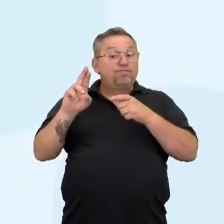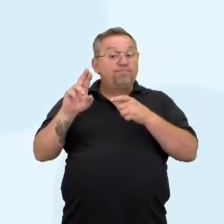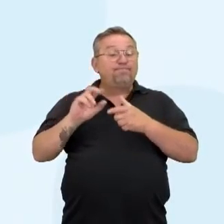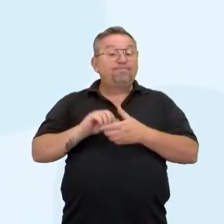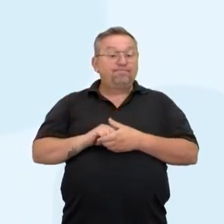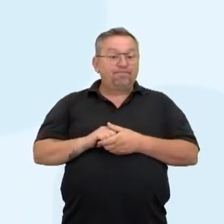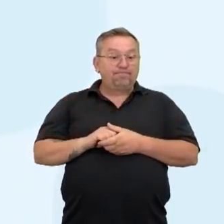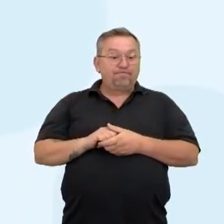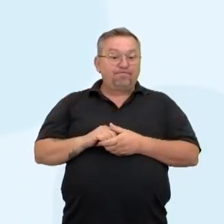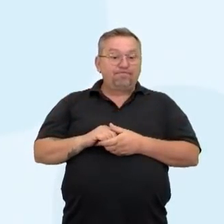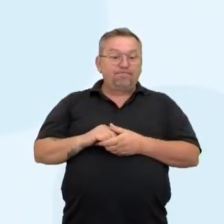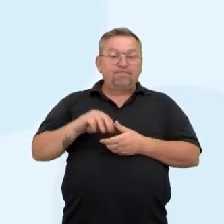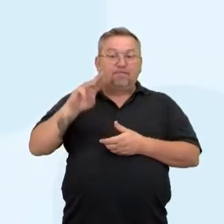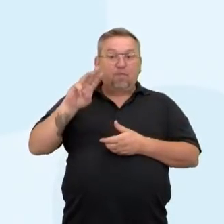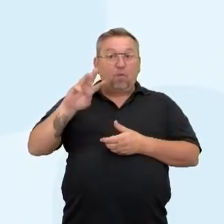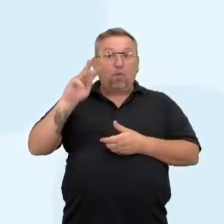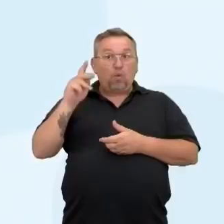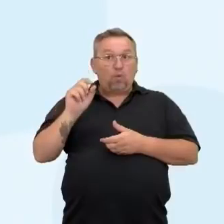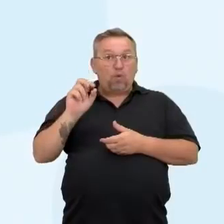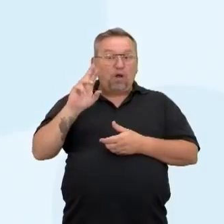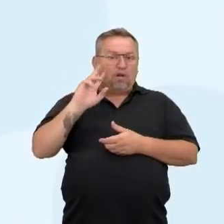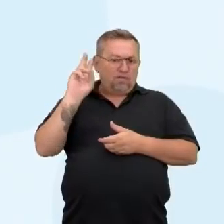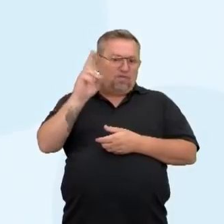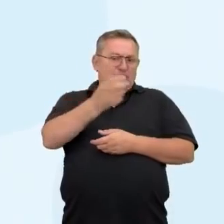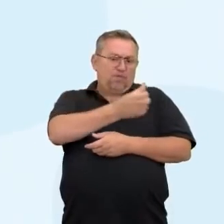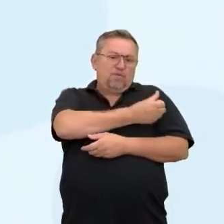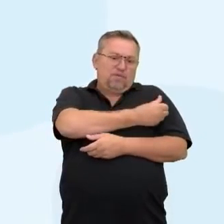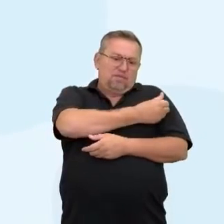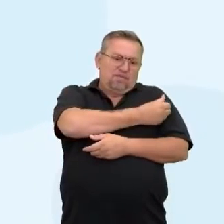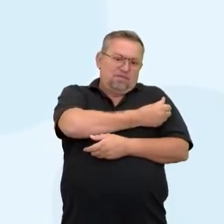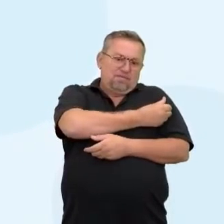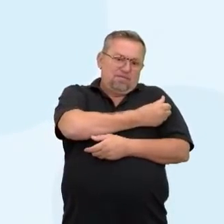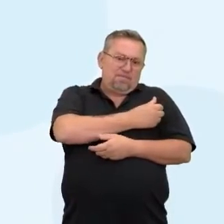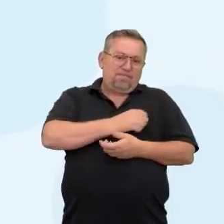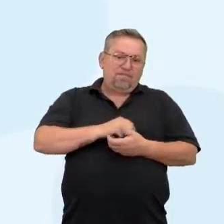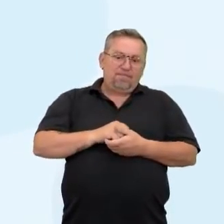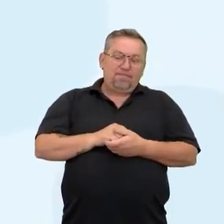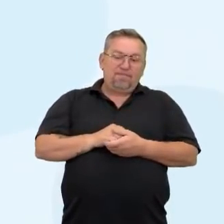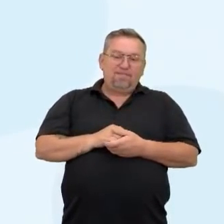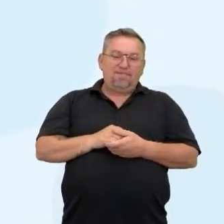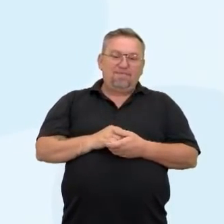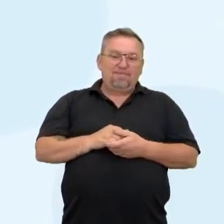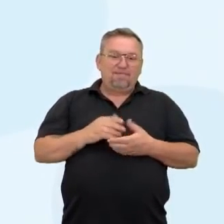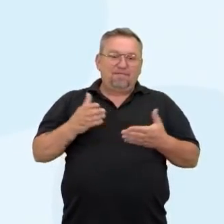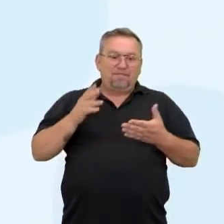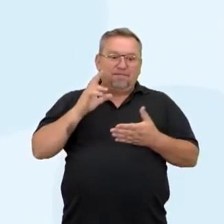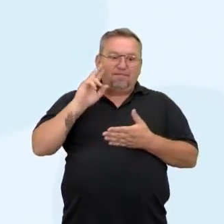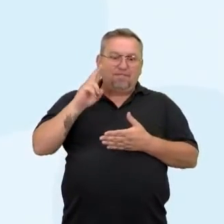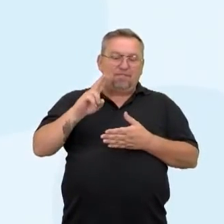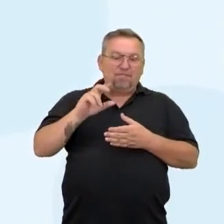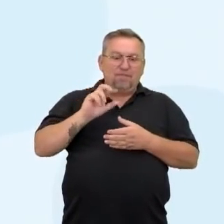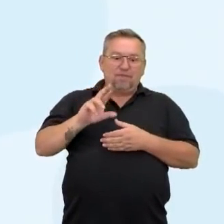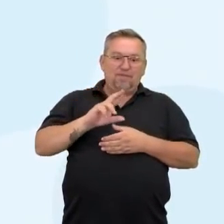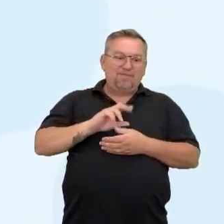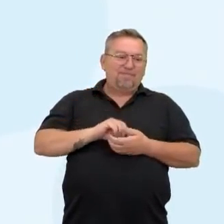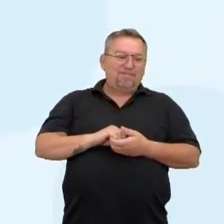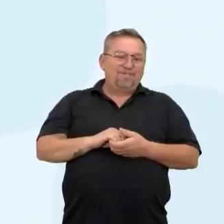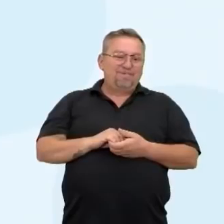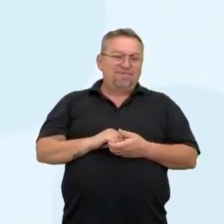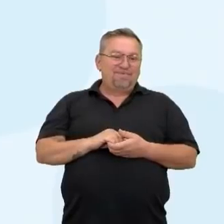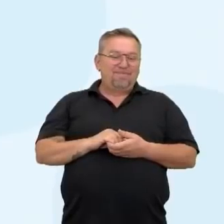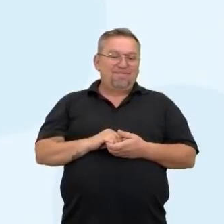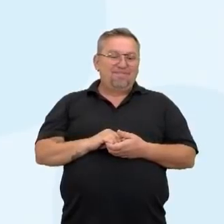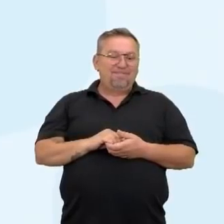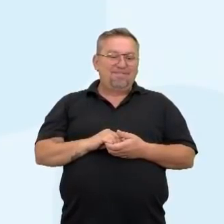né? What, where, how, que a gente viu lá no 6º ano. Agora, não era para aparecer a resposta, mas tudo bem.